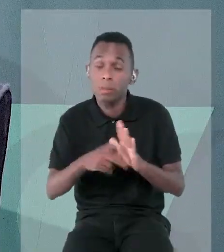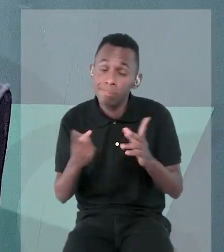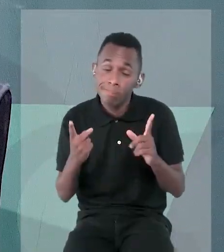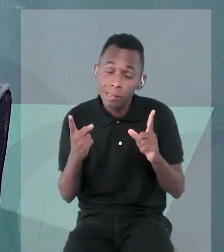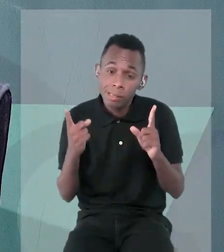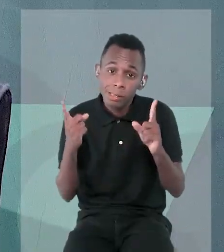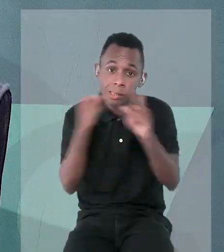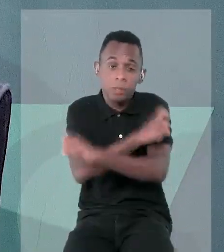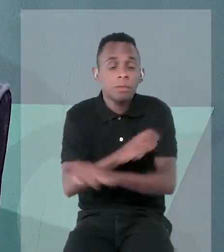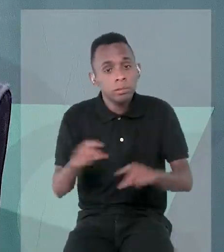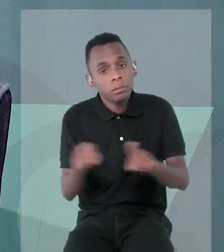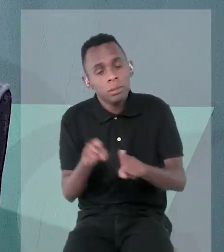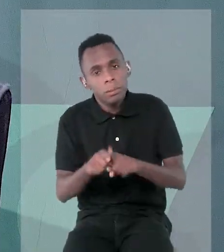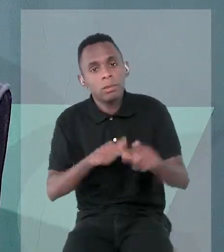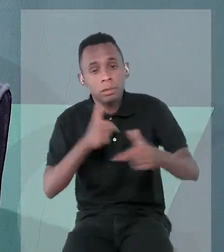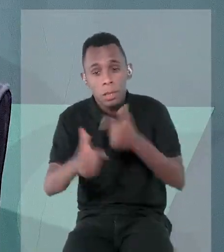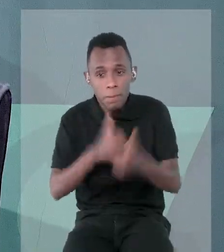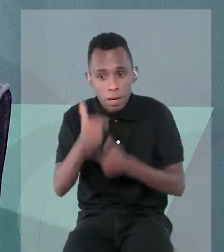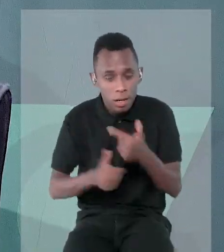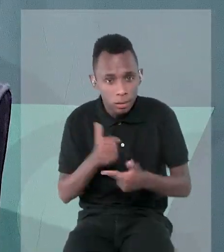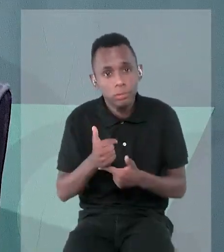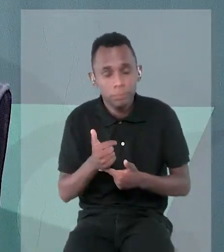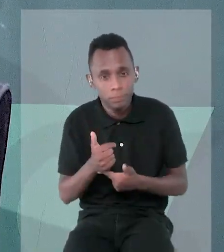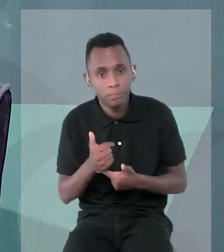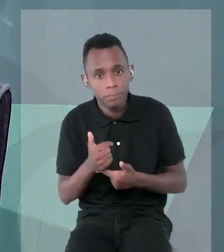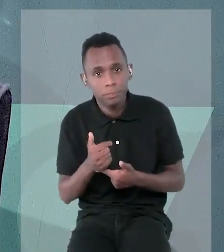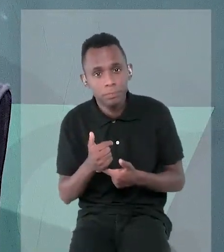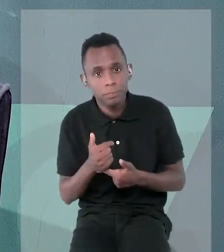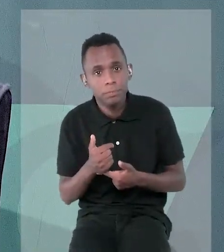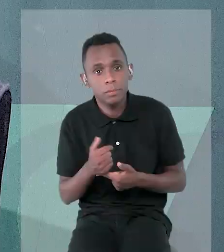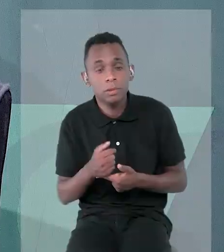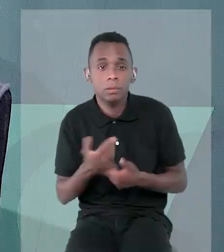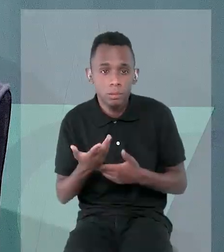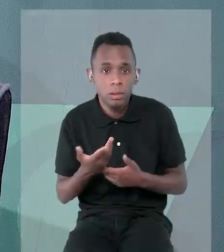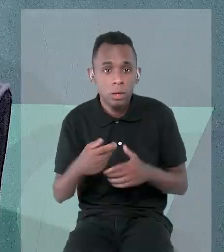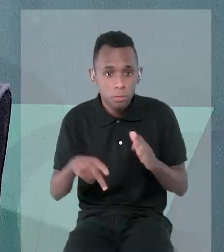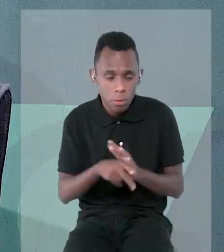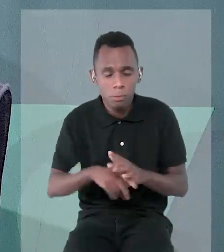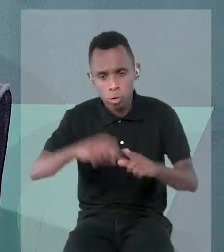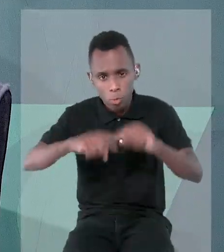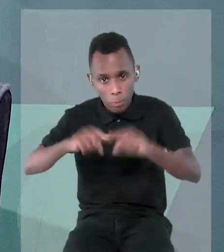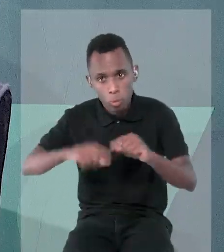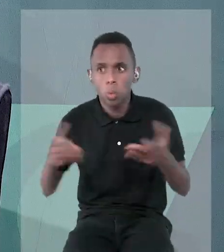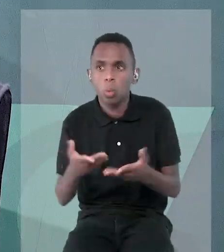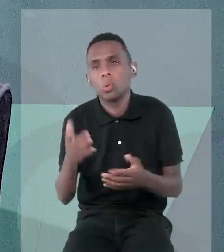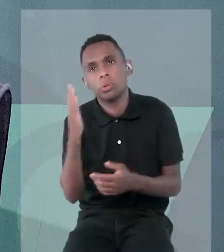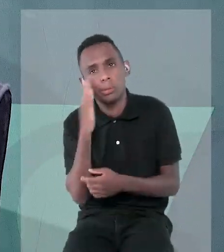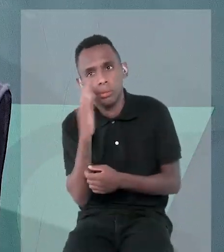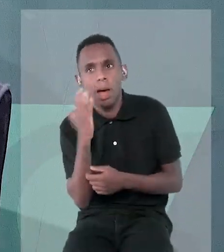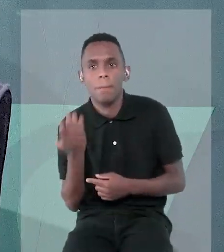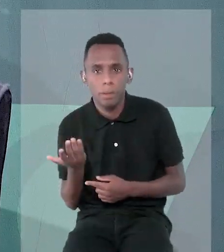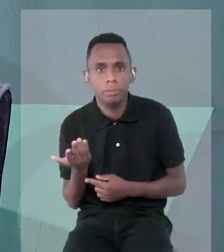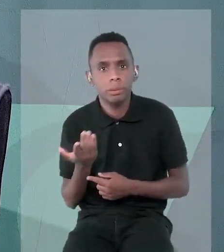complexo. Nós também estamos trabalhando na demanda para esses produtos. Hoje a gente sabe